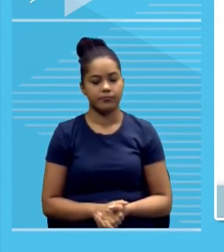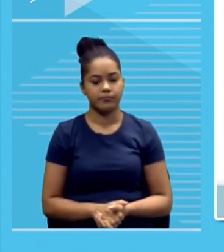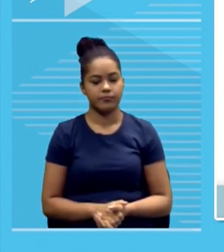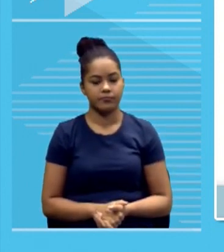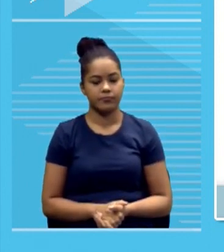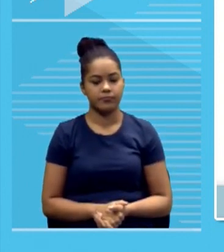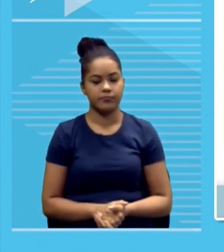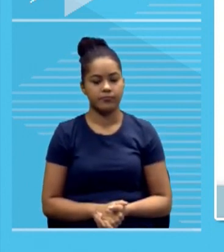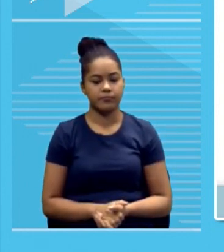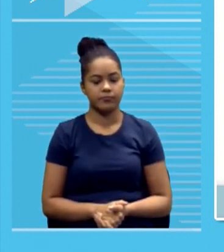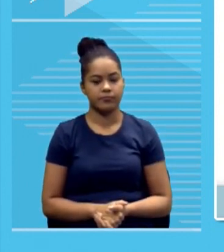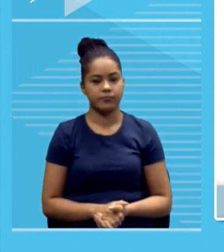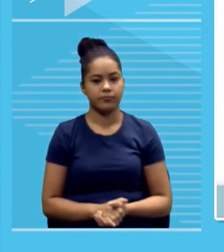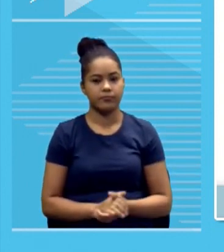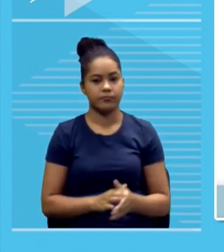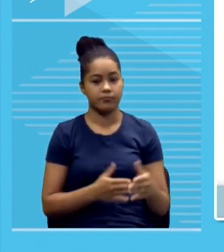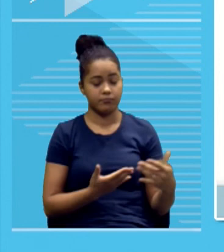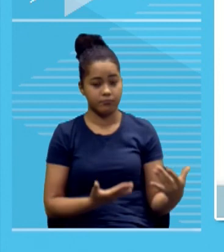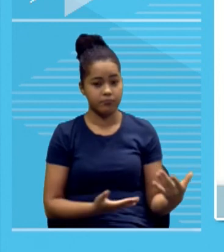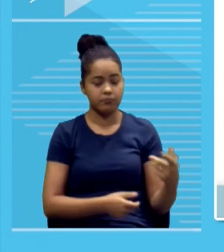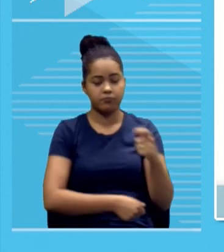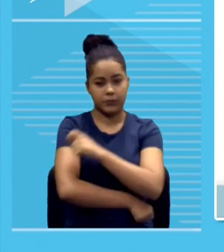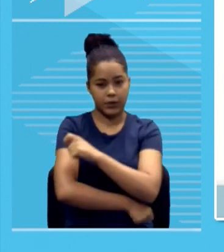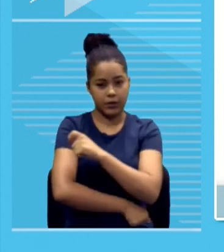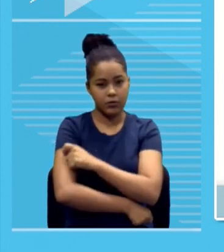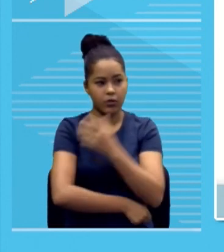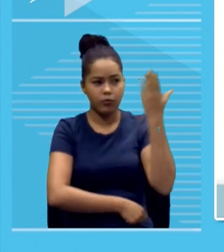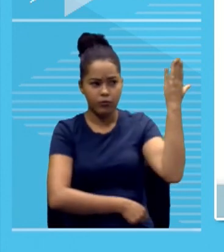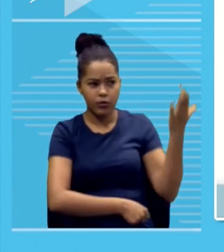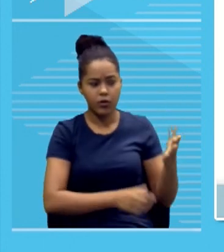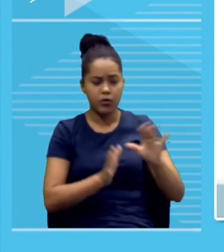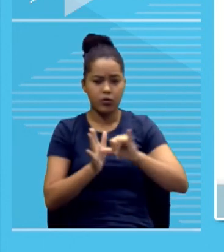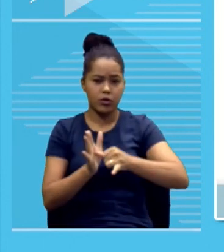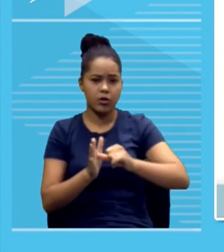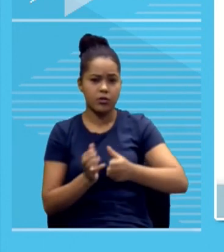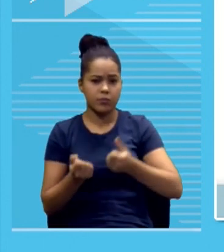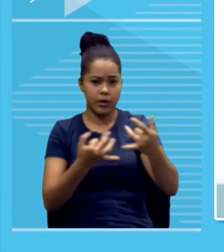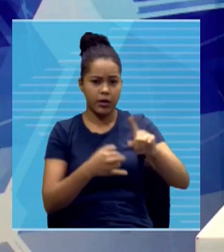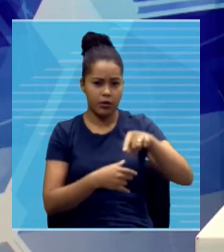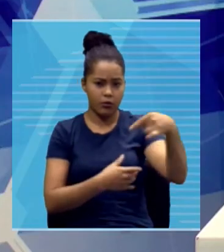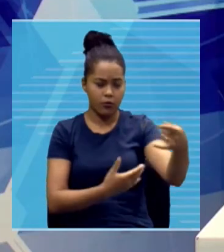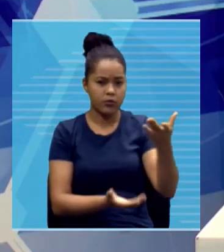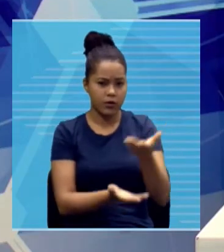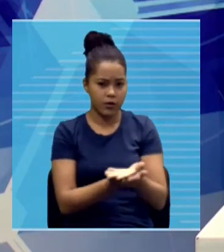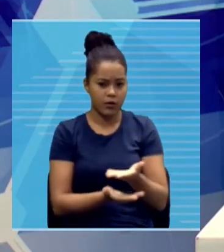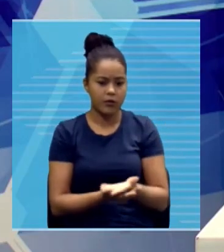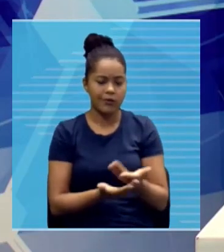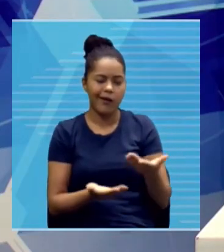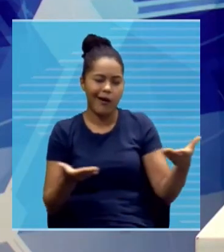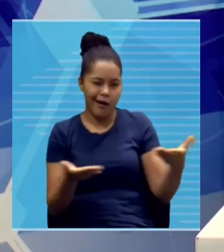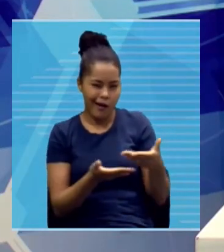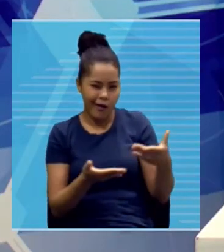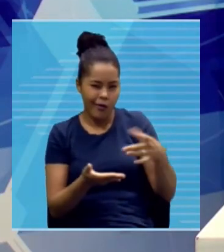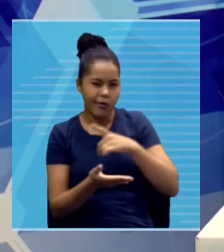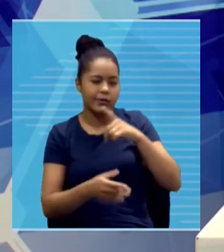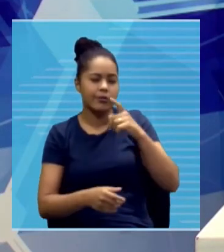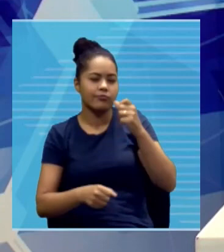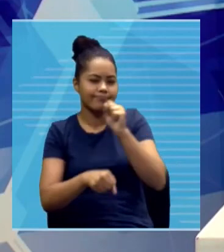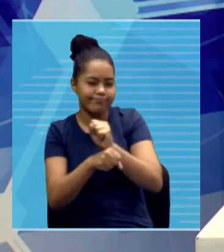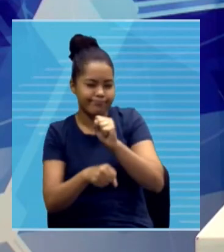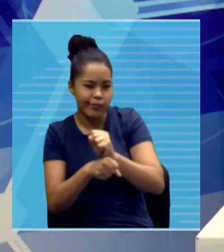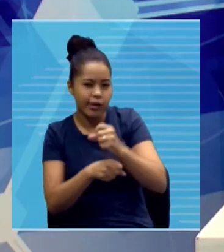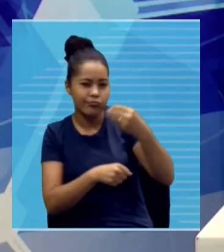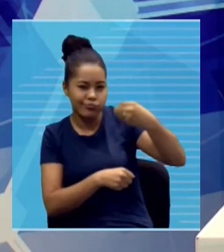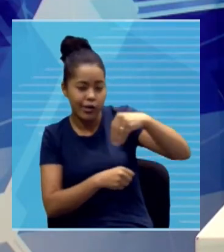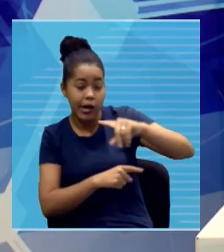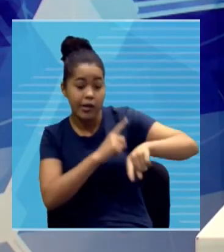Galera, mas a gente vai deixar essa parte de geradores para a próxima aula, tá bom? A gente vai dar um intervalozinho agora. Daqui a